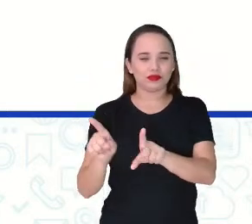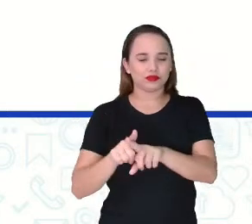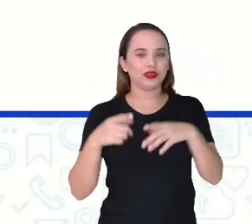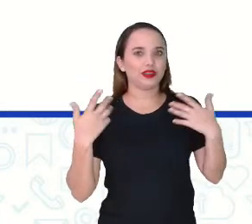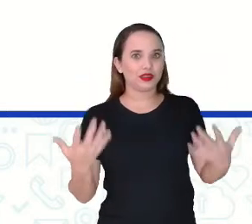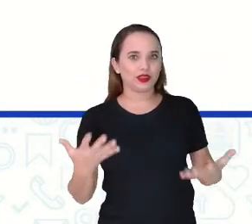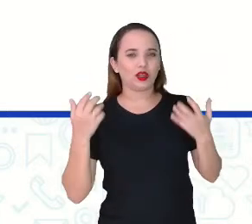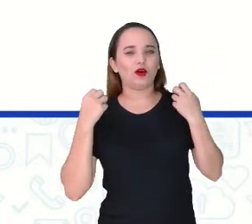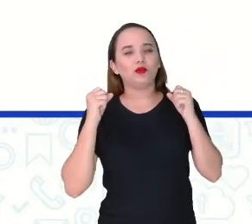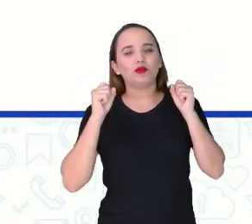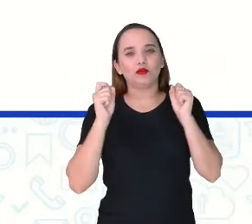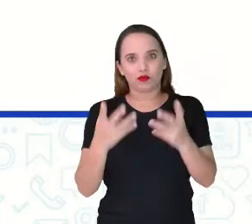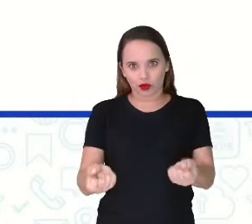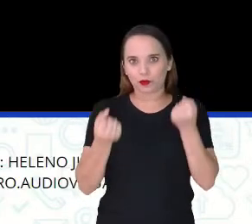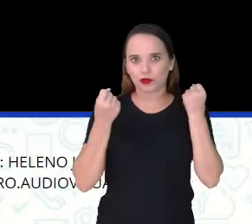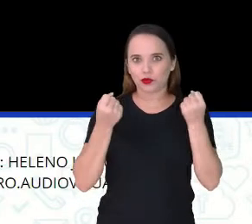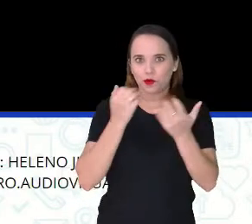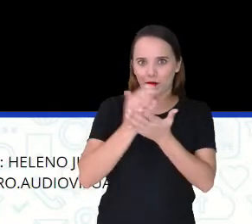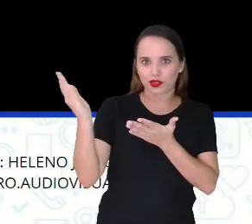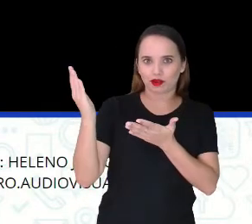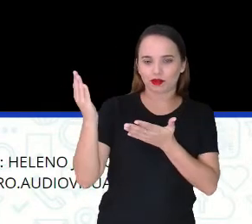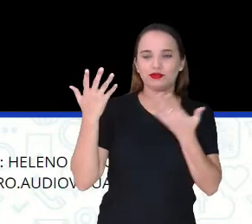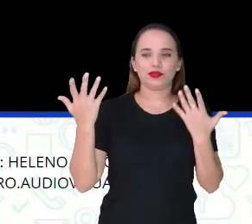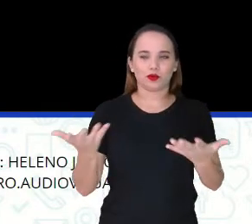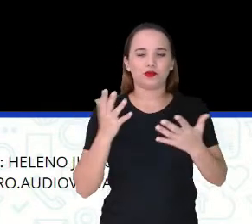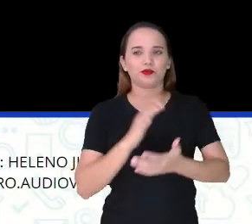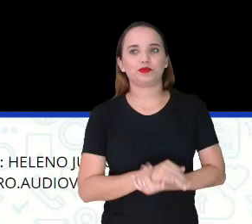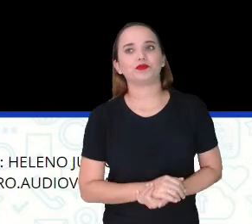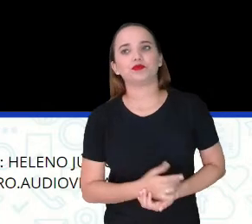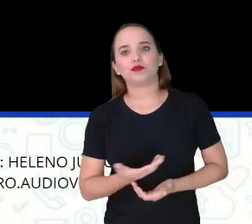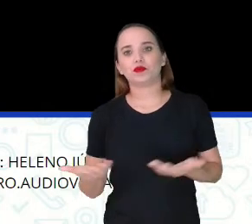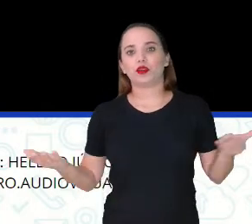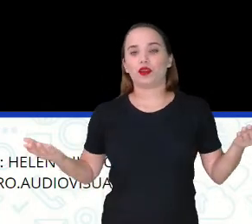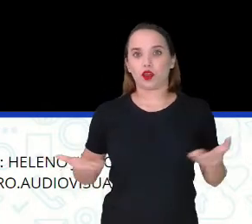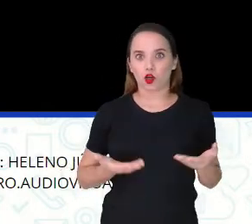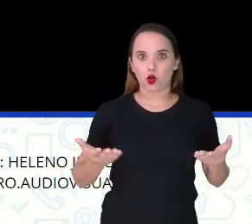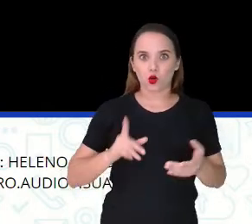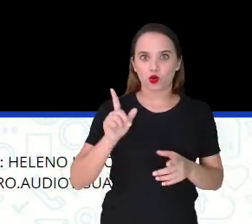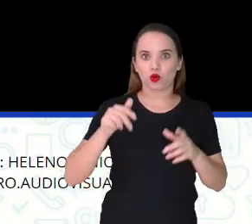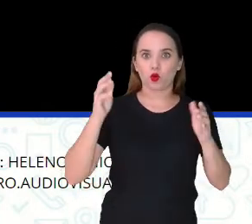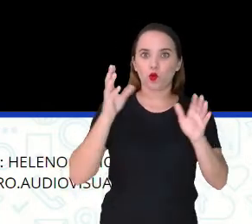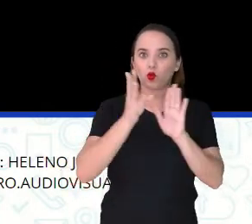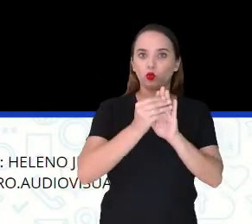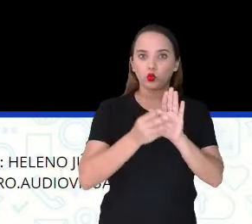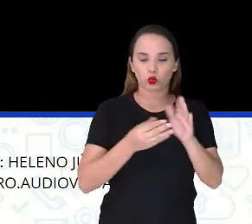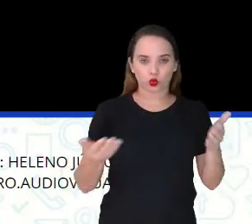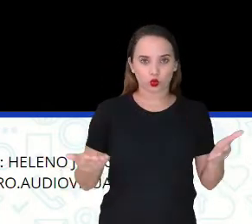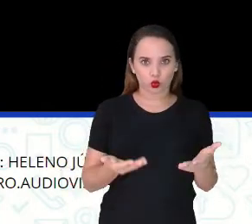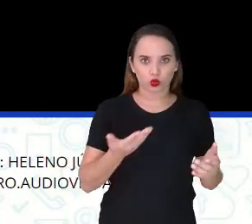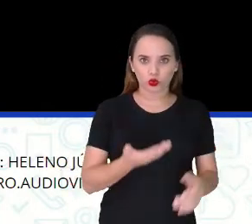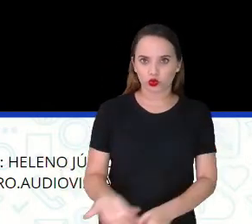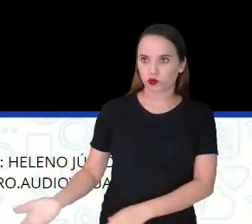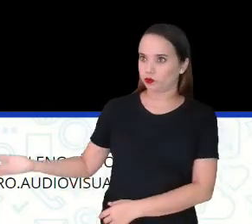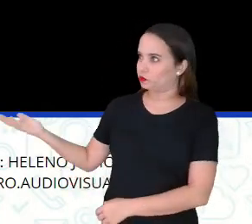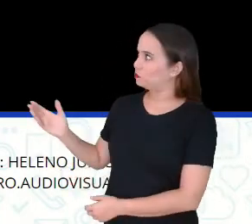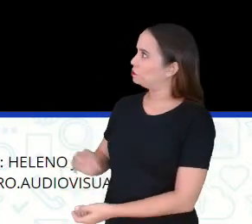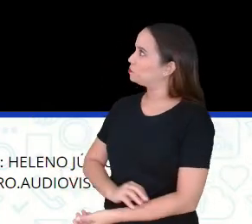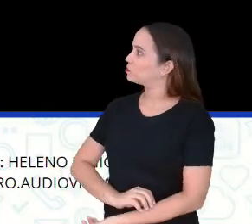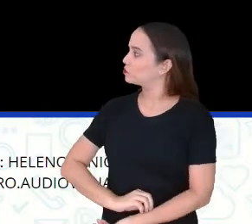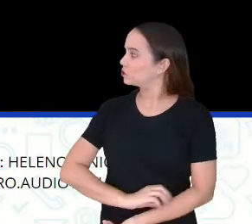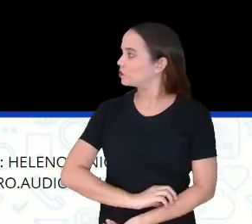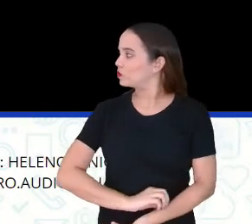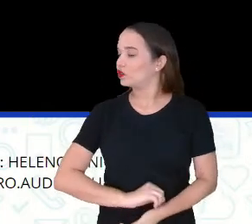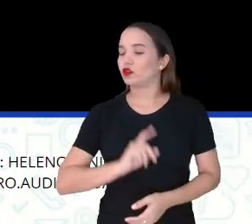bom? Mas vamos embora, sem muitas delongas, para o nosso conteúdo de hoje. Então aí, falando sobre análise